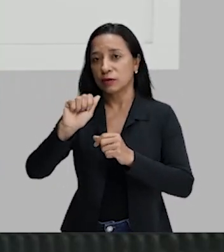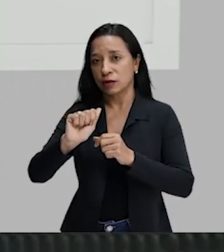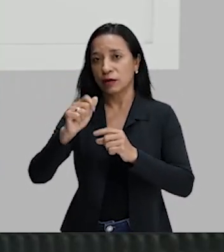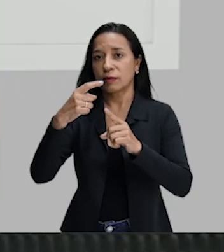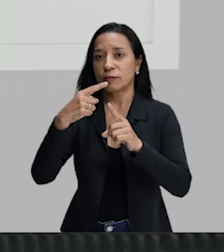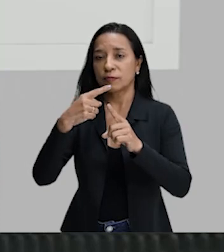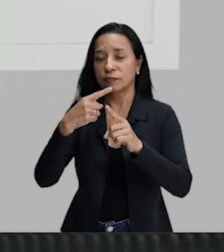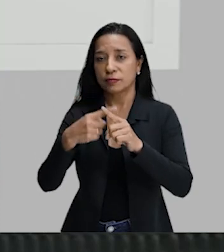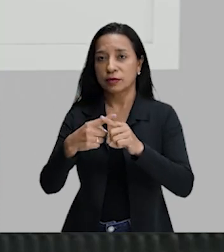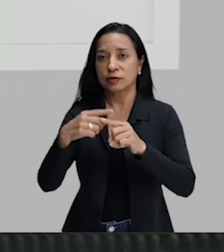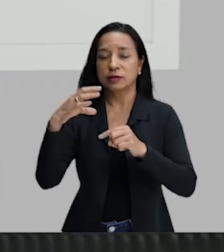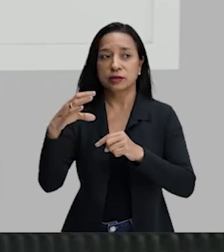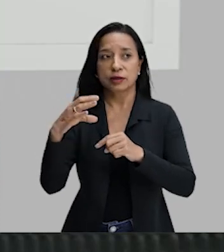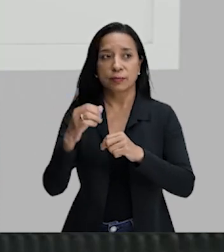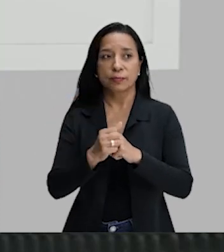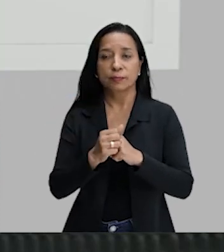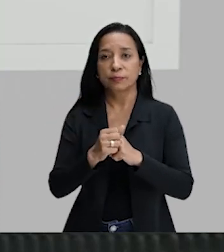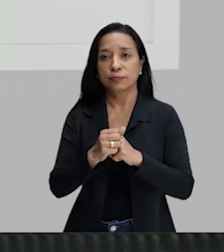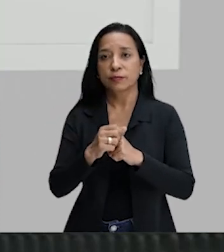7 ao quadrado